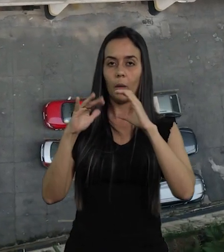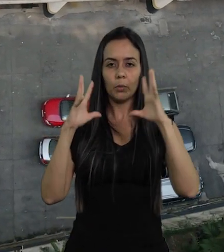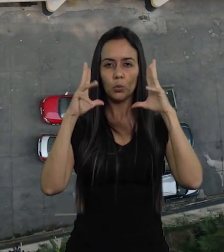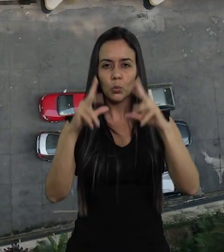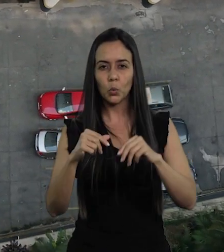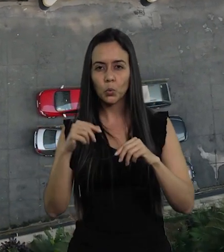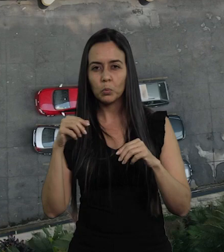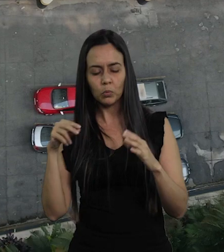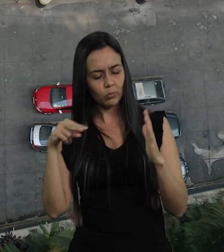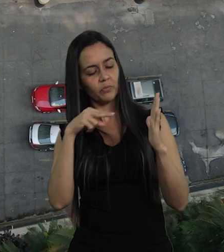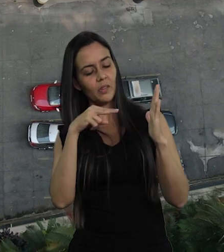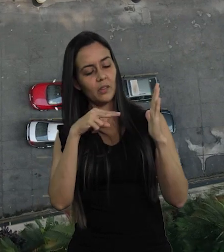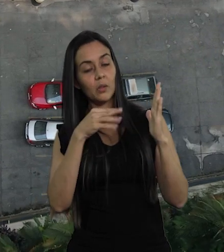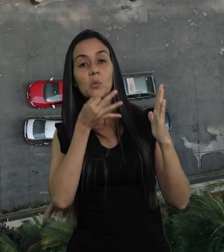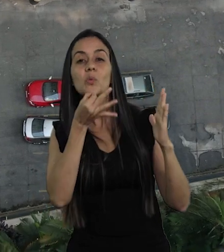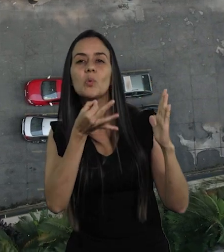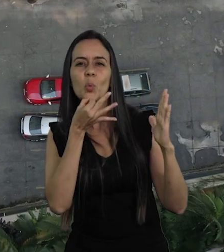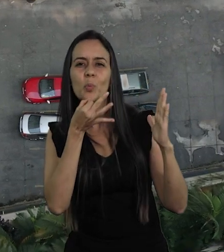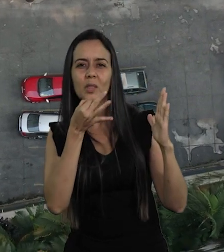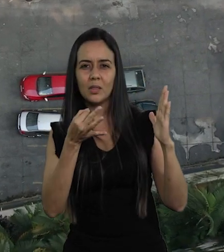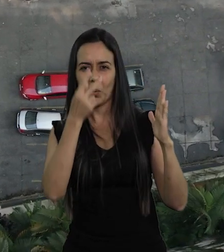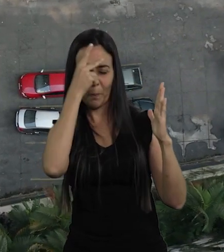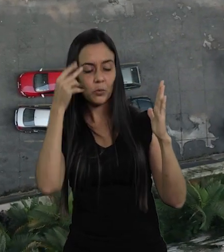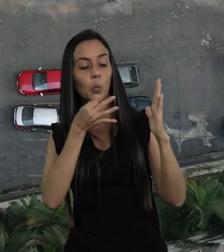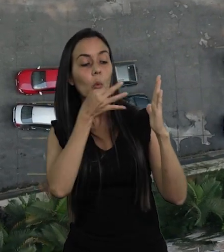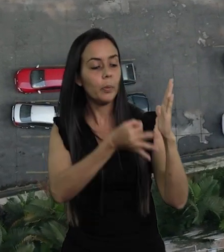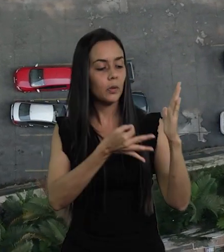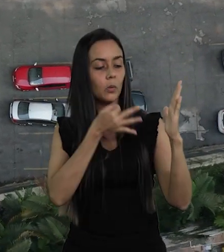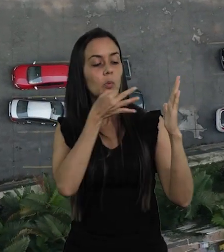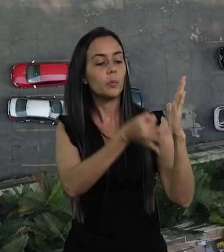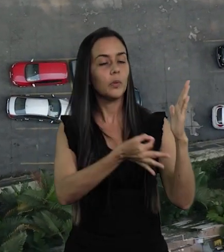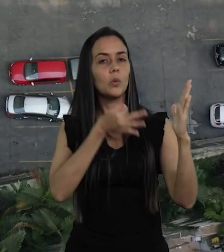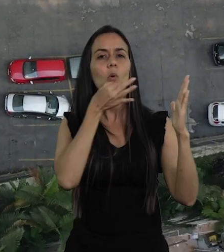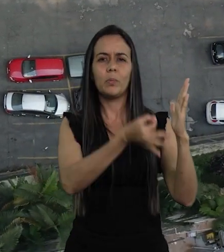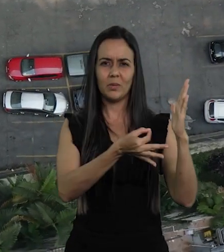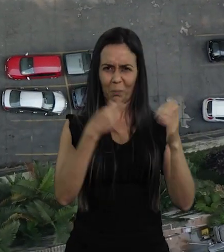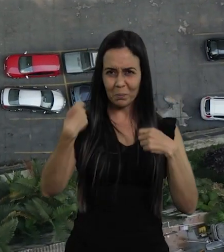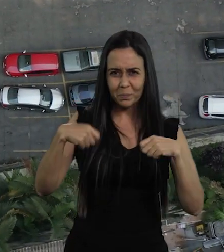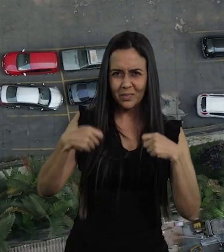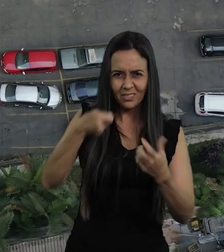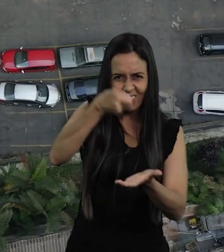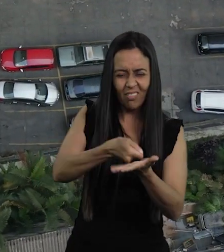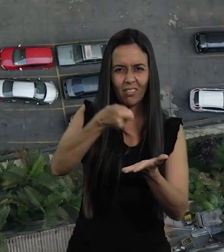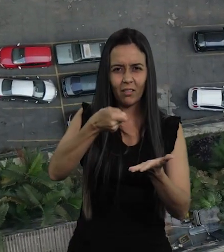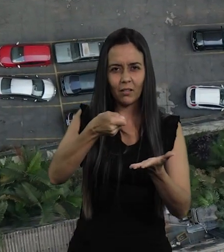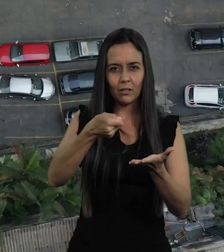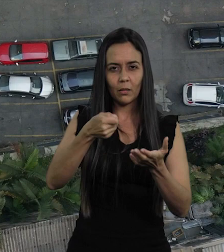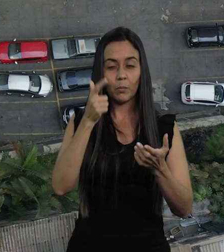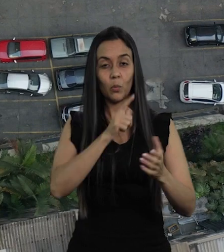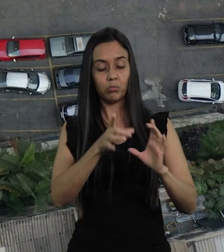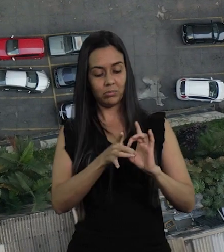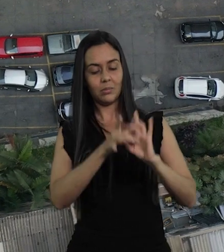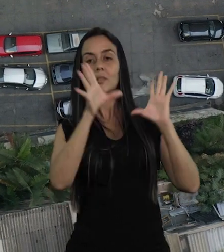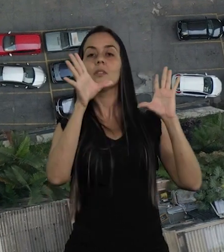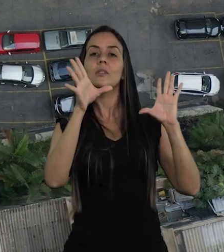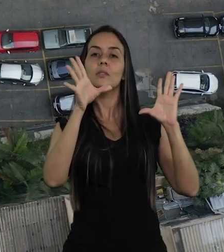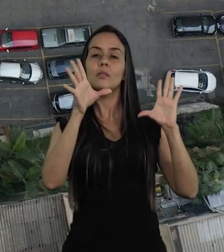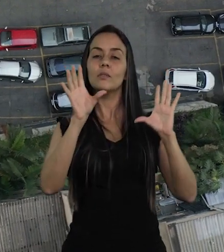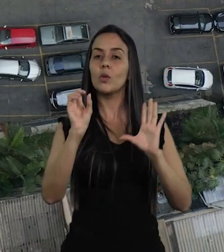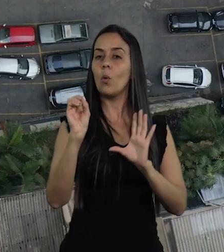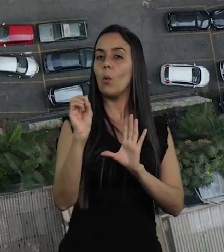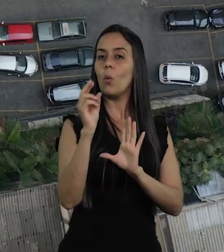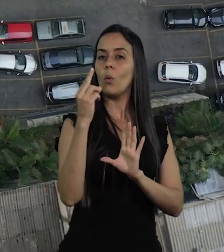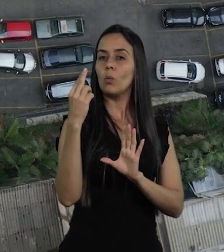crítica. Então nós temos que ser críticos para nós nos libertarmos. Será que o selfie não